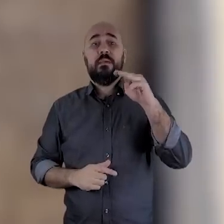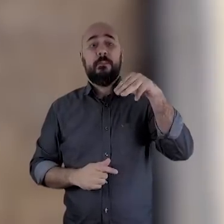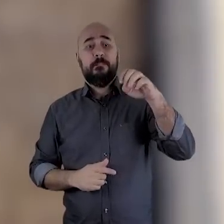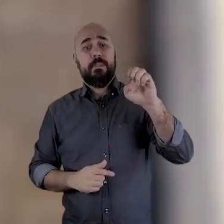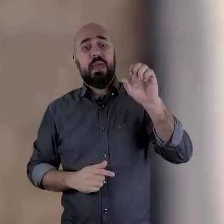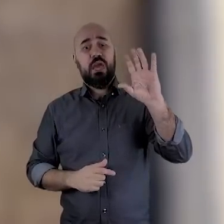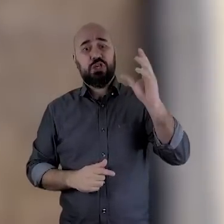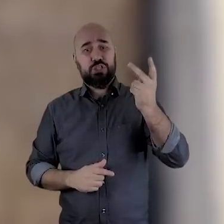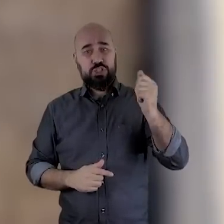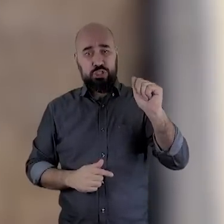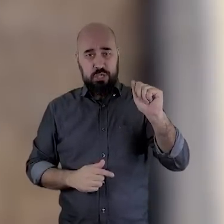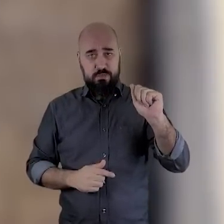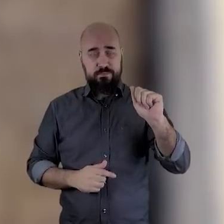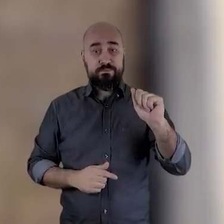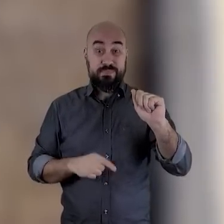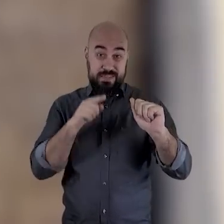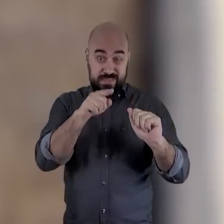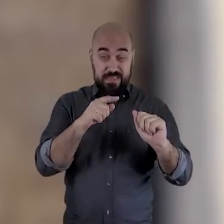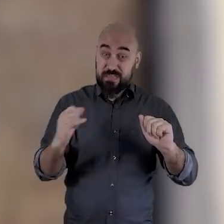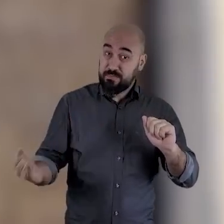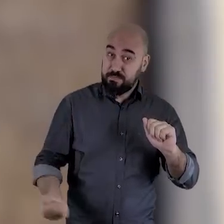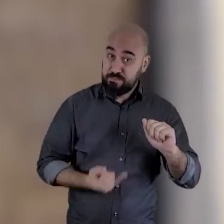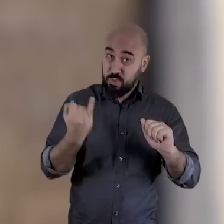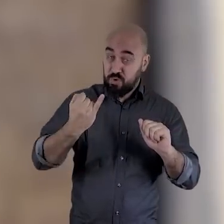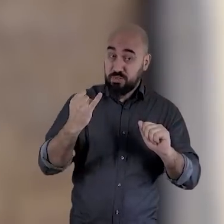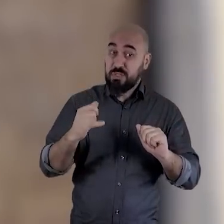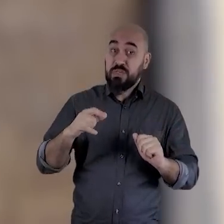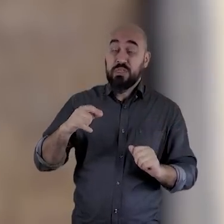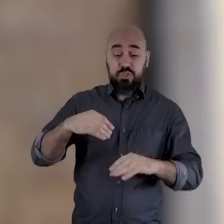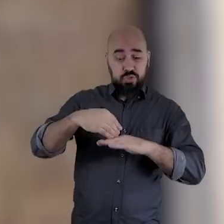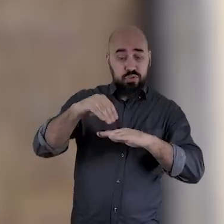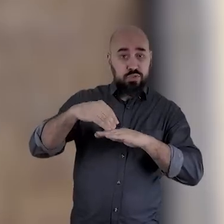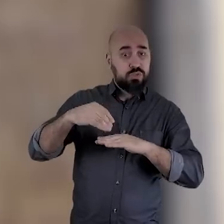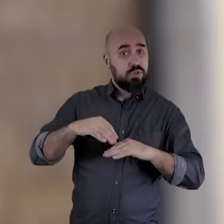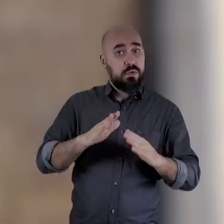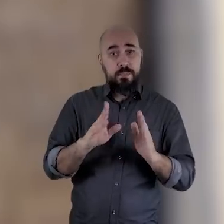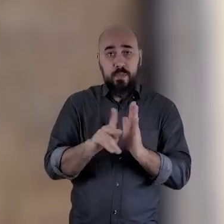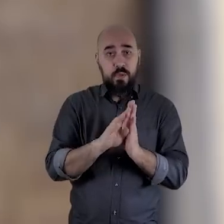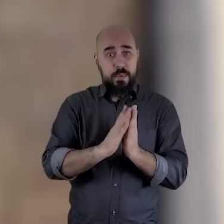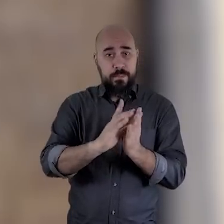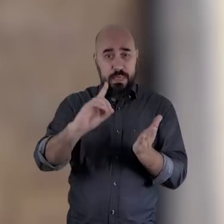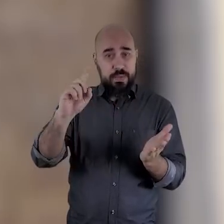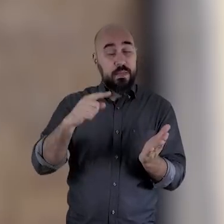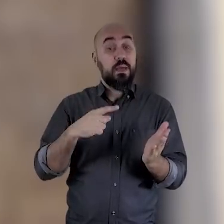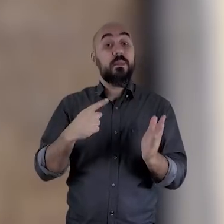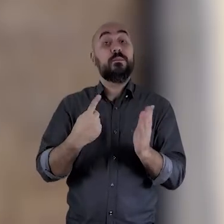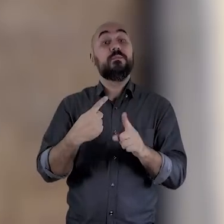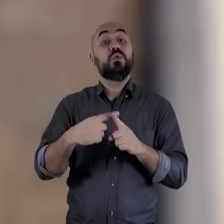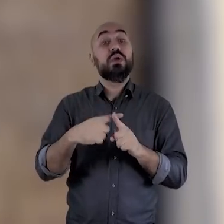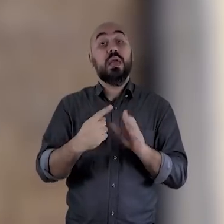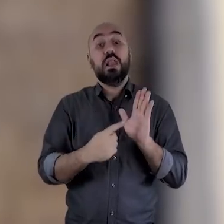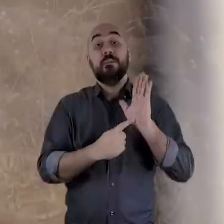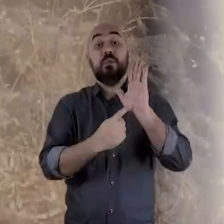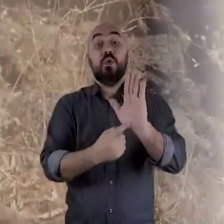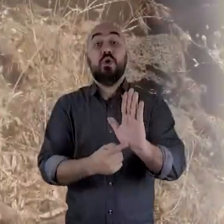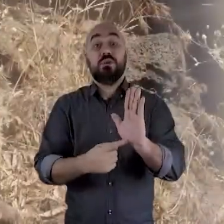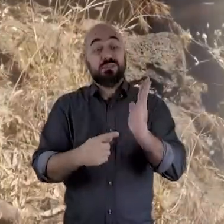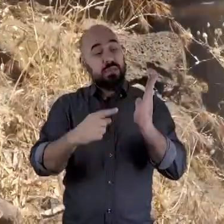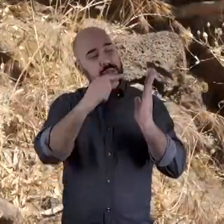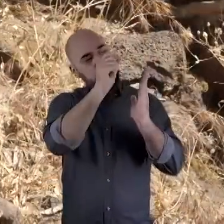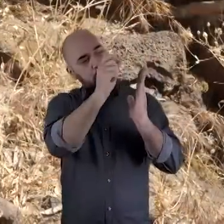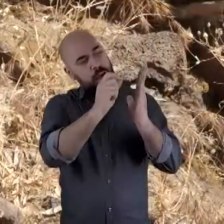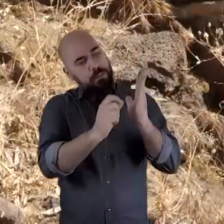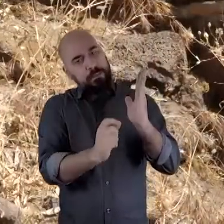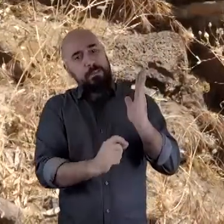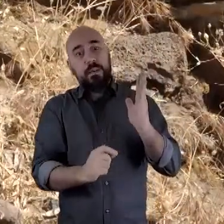na França. Essa estela de Mecha é muito importante para a arqueologia bíblica, porque ela traz um relato de uma